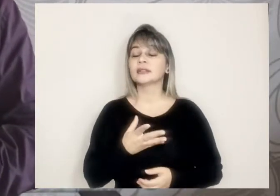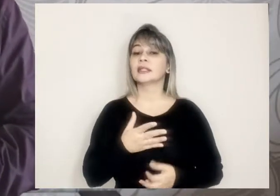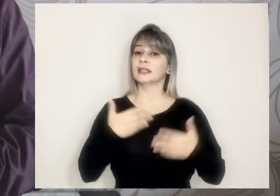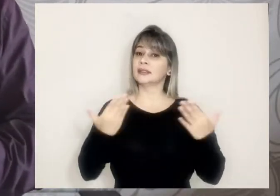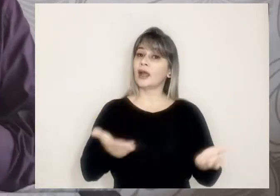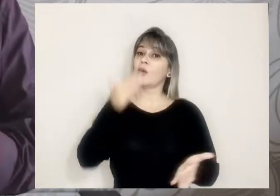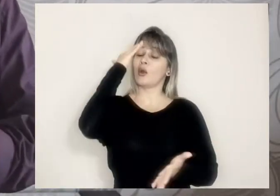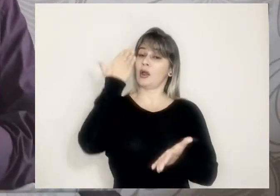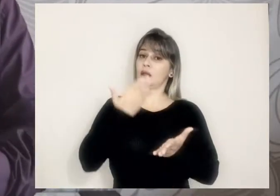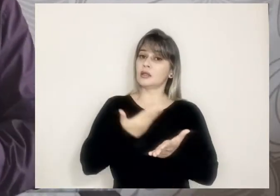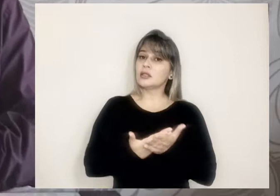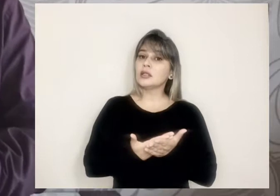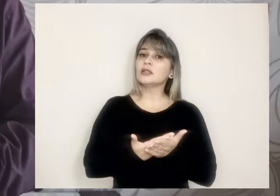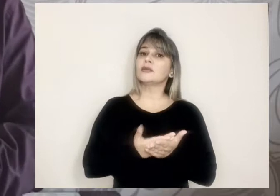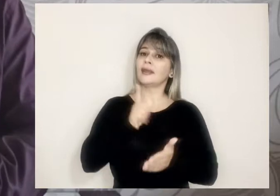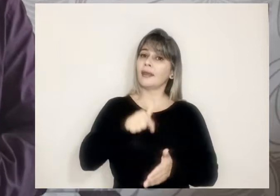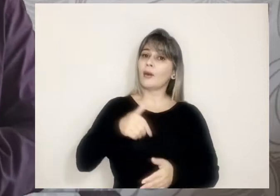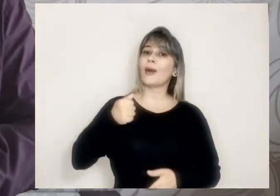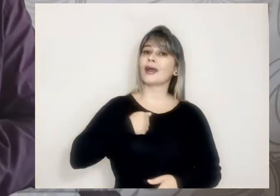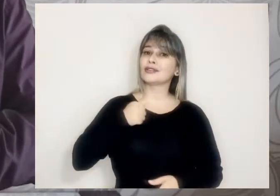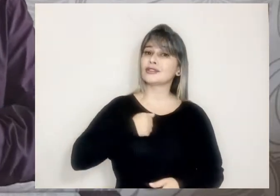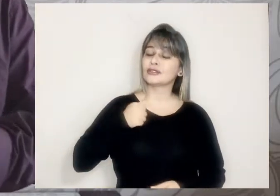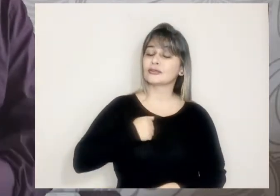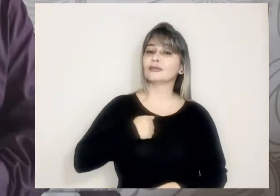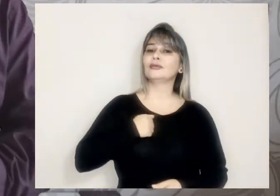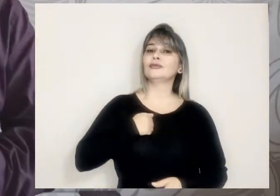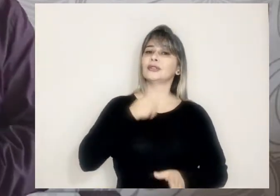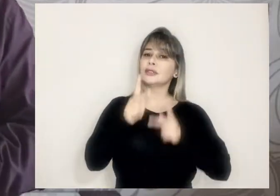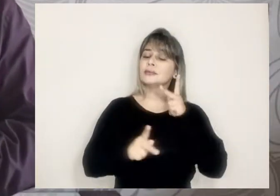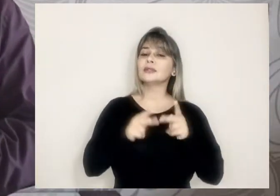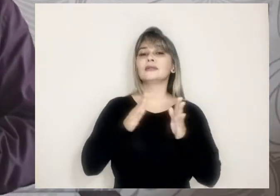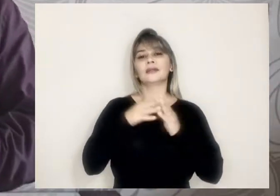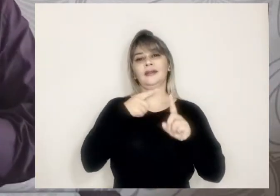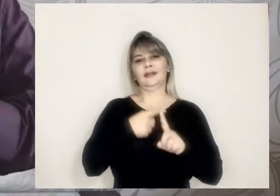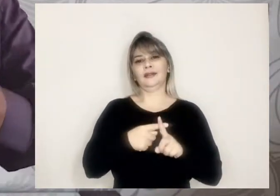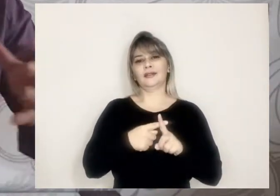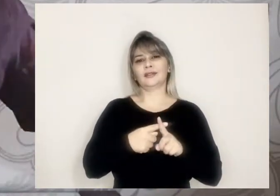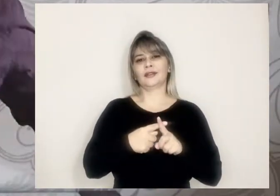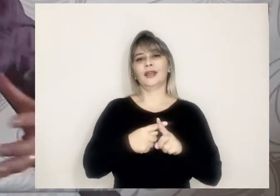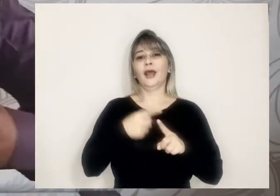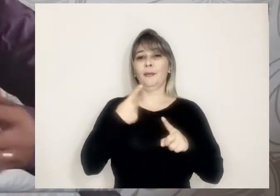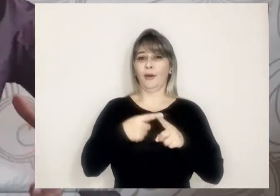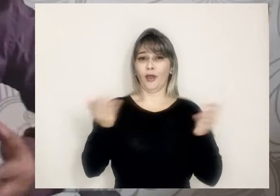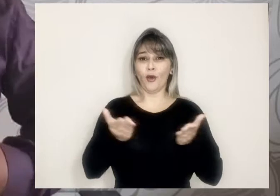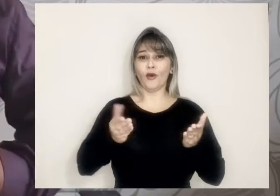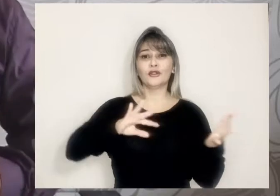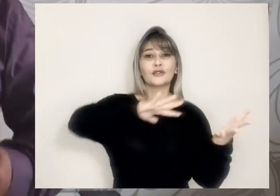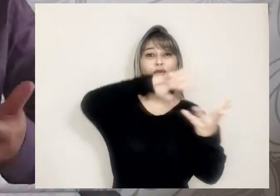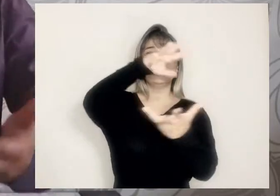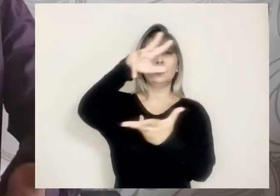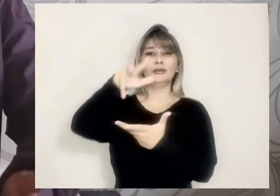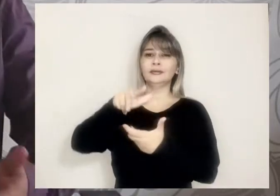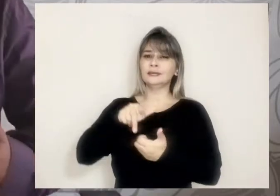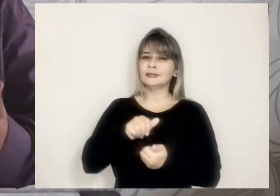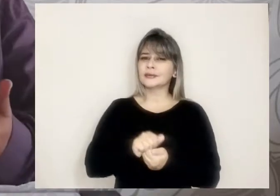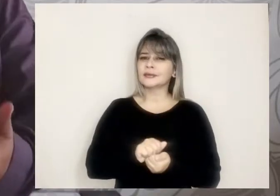essa deve ser também a nossa atitude como igreja. Em meio a esse momento que estamos vivendo atualmente no